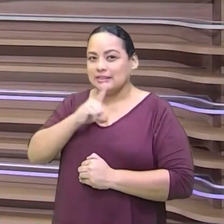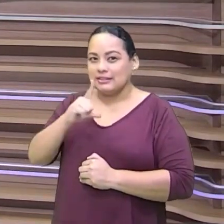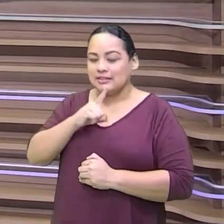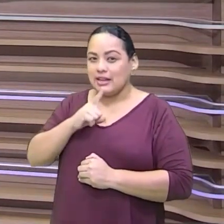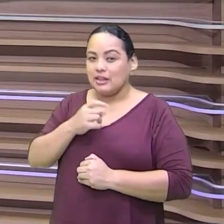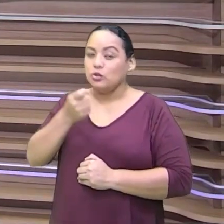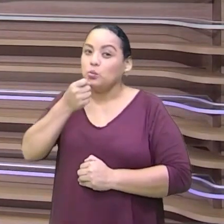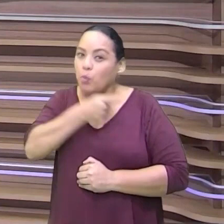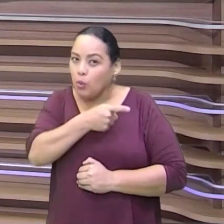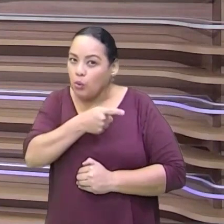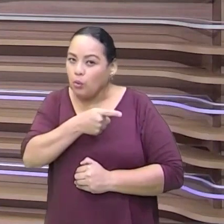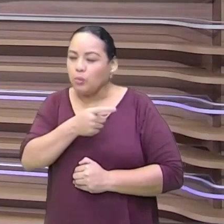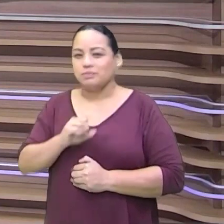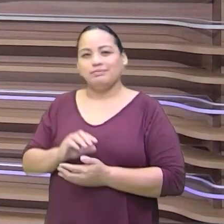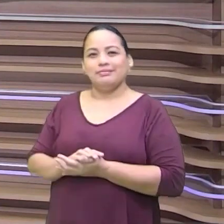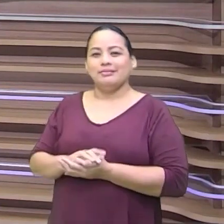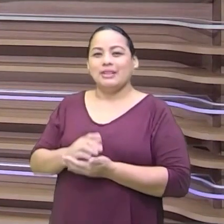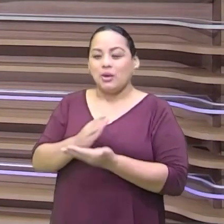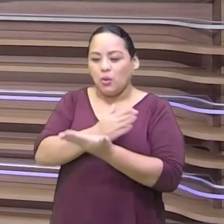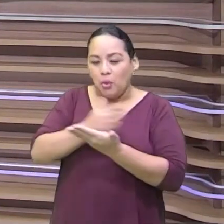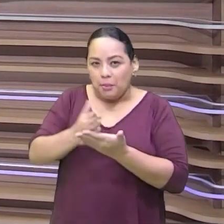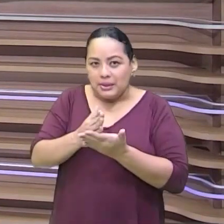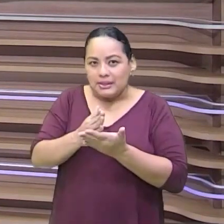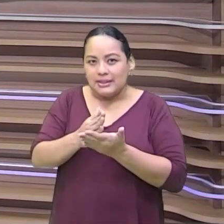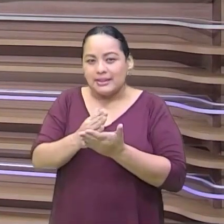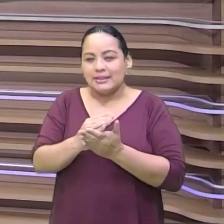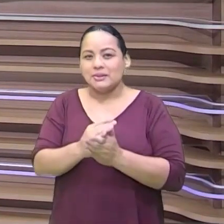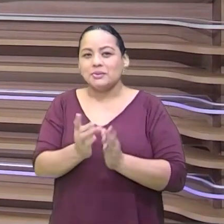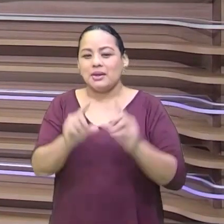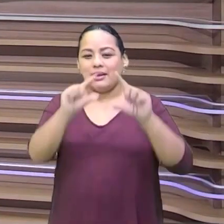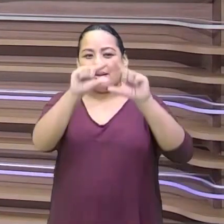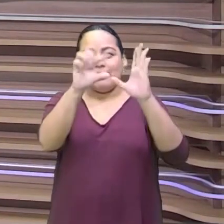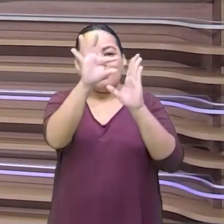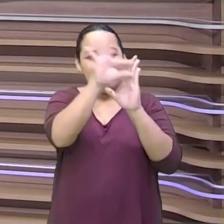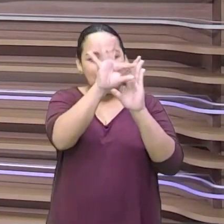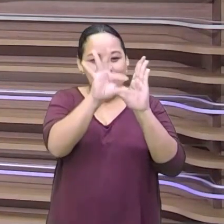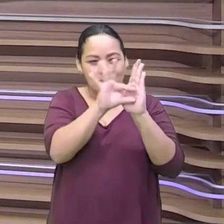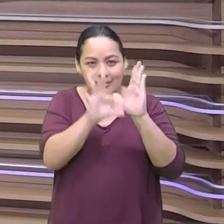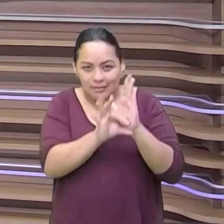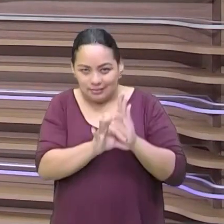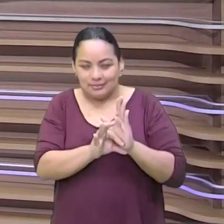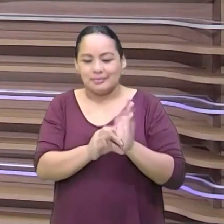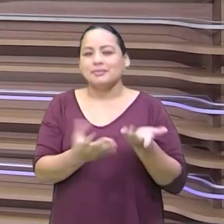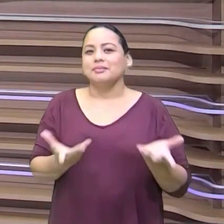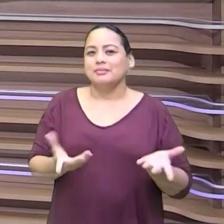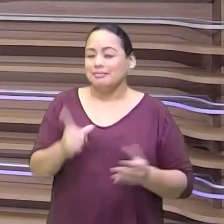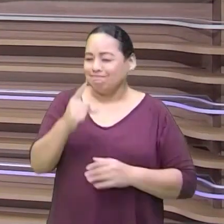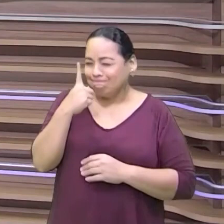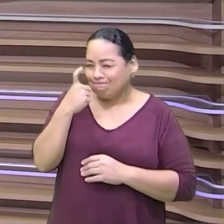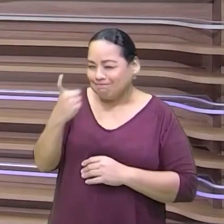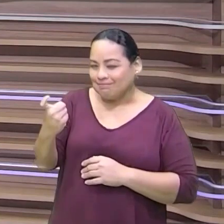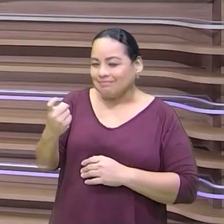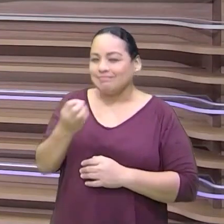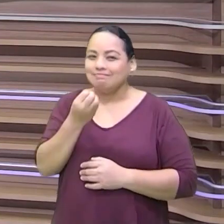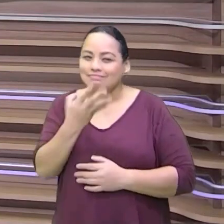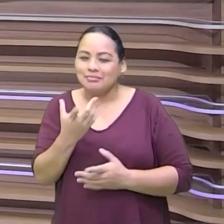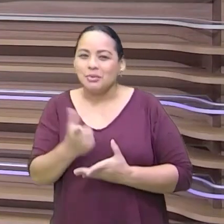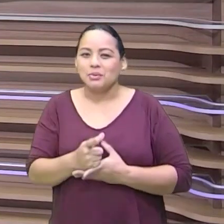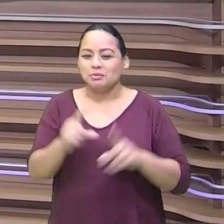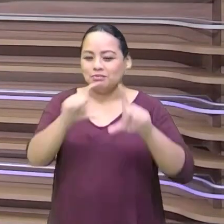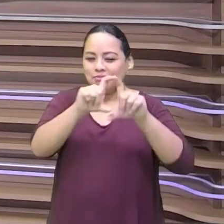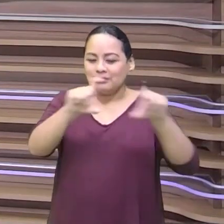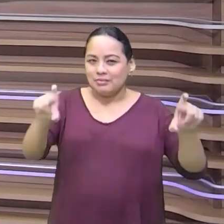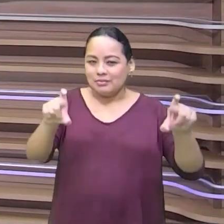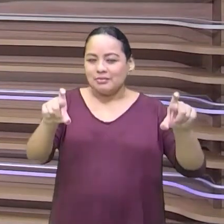de humor. Tem um começo, meio e fim. Entenderam? Viu só que interessante? Não é?